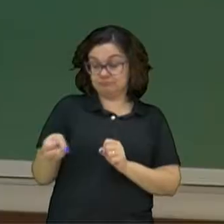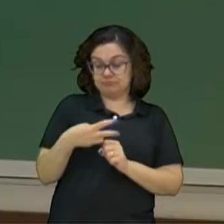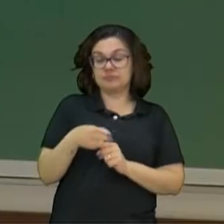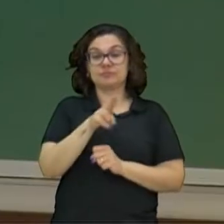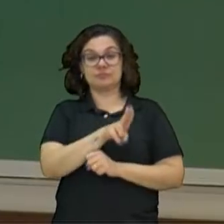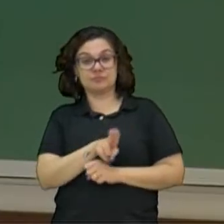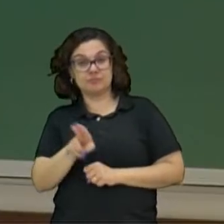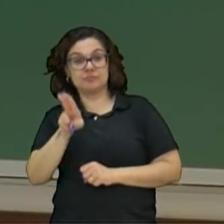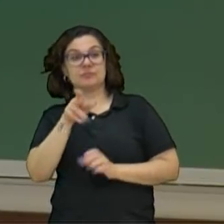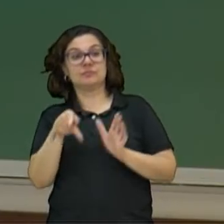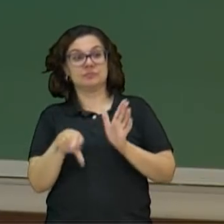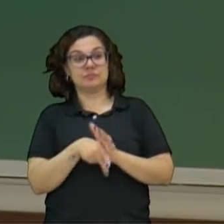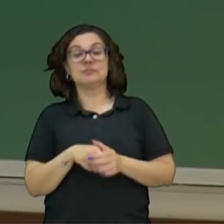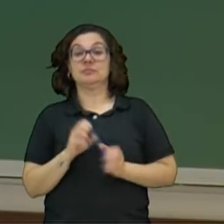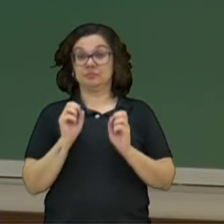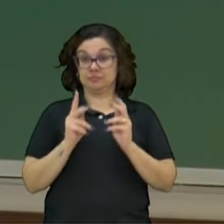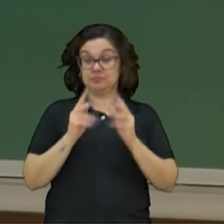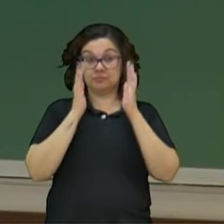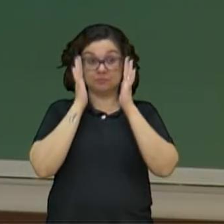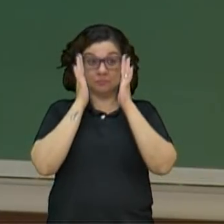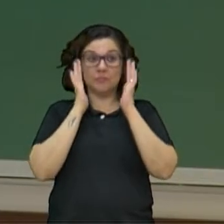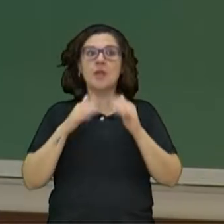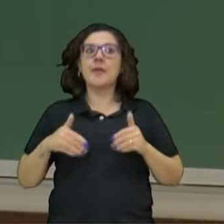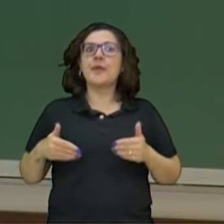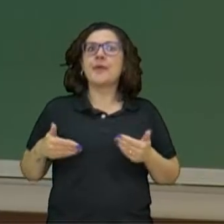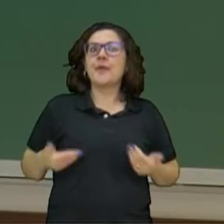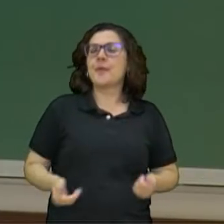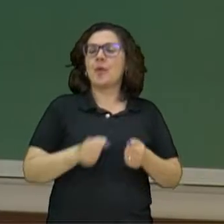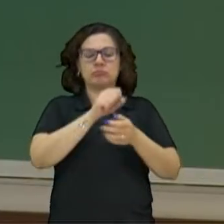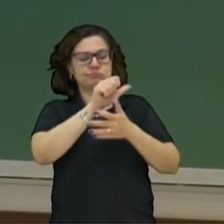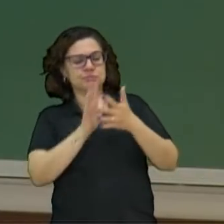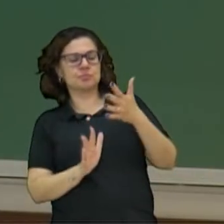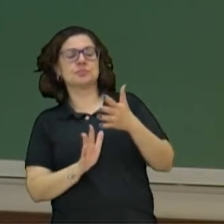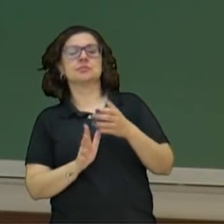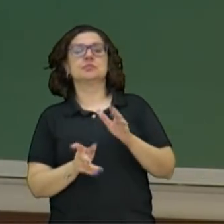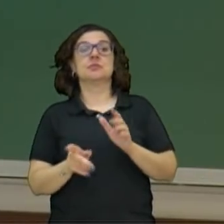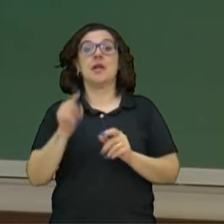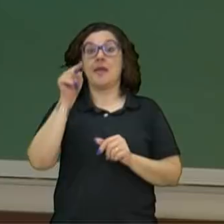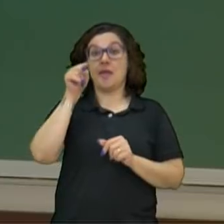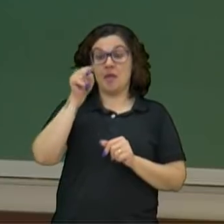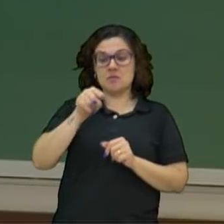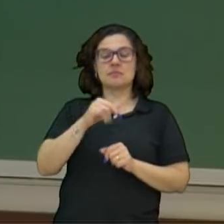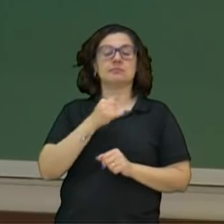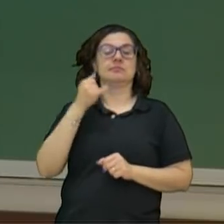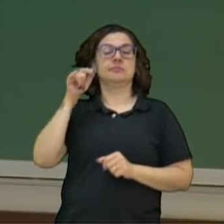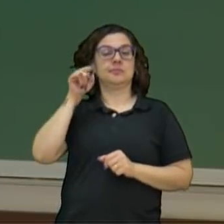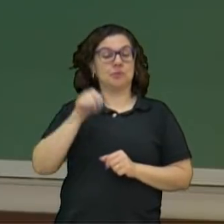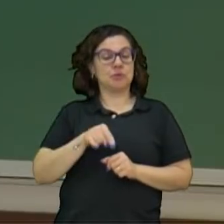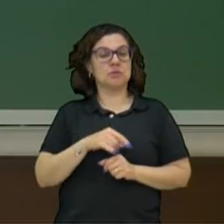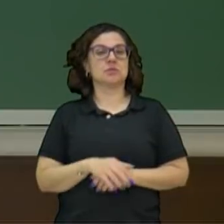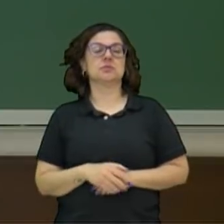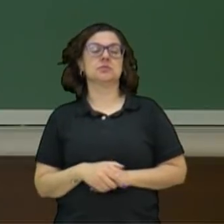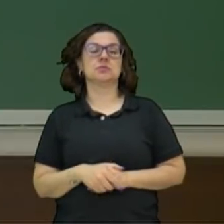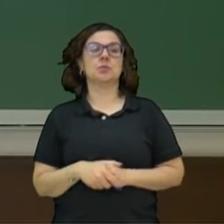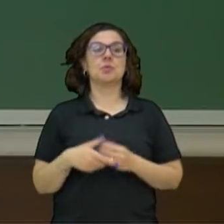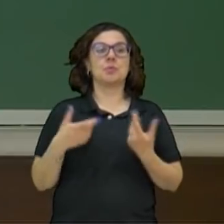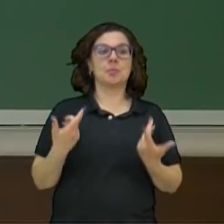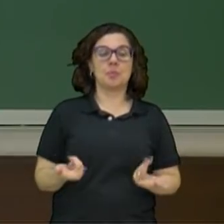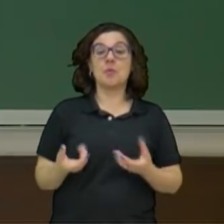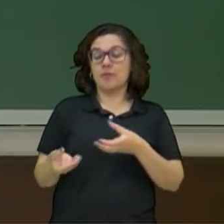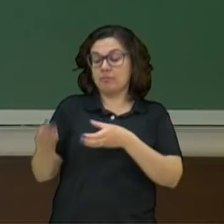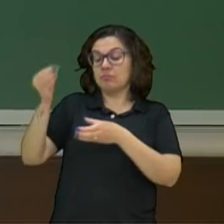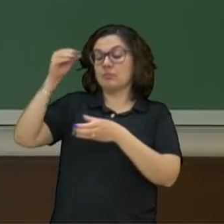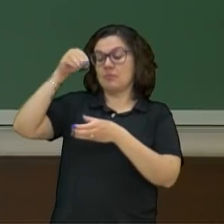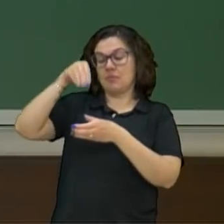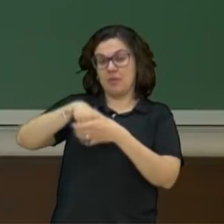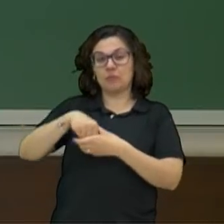na fabricação desse soro. E quais são os componentes ativos? Essa é uma pergunta essencial, né? A gente tem que saber. Os